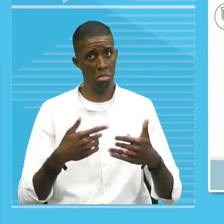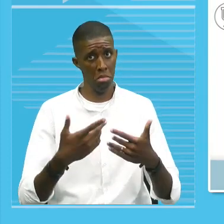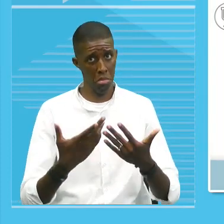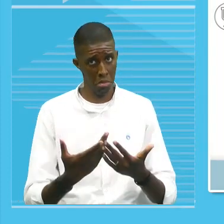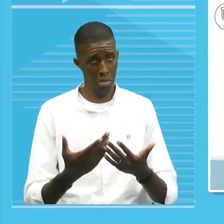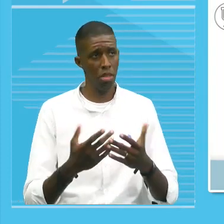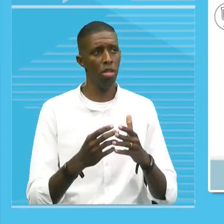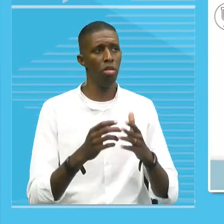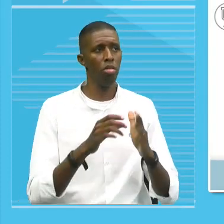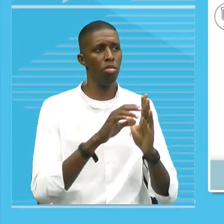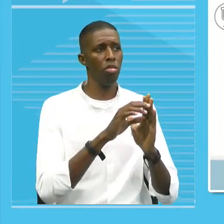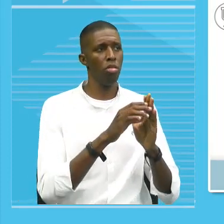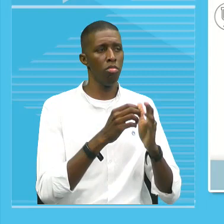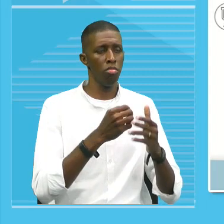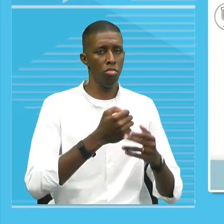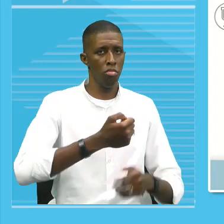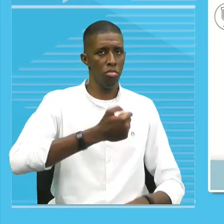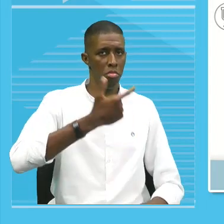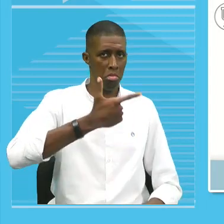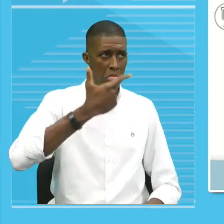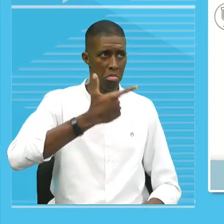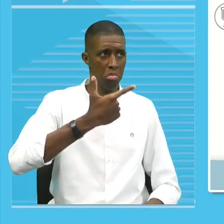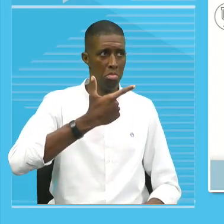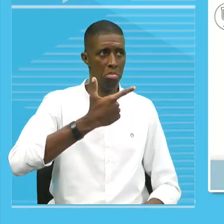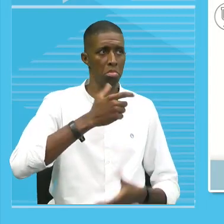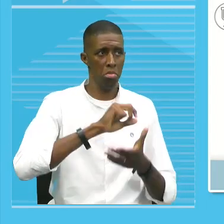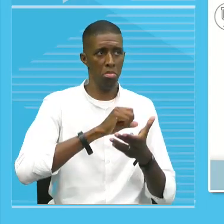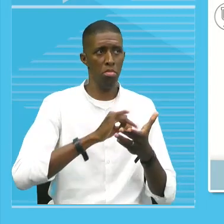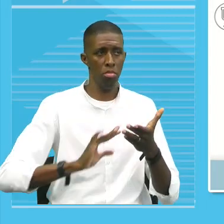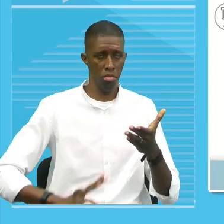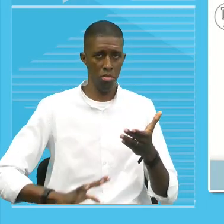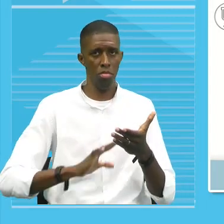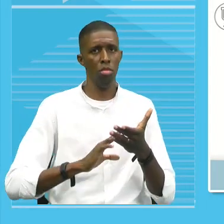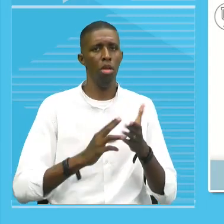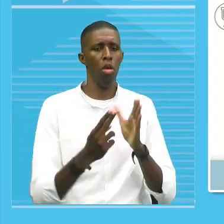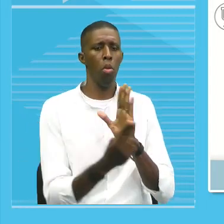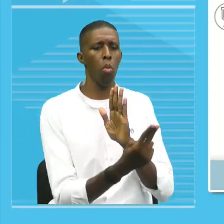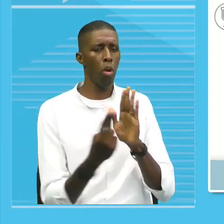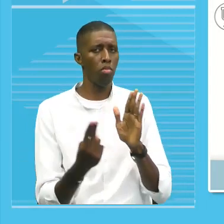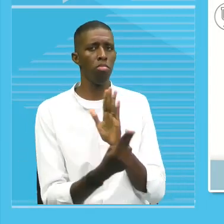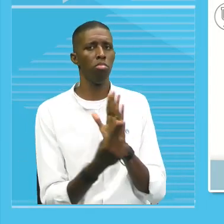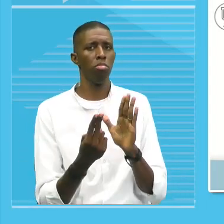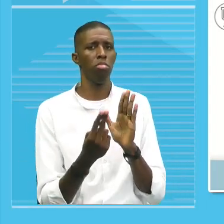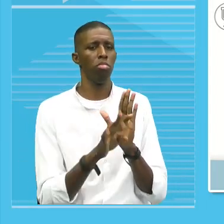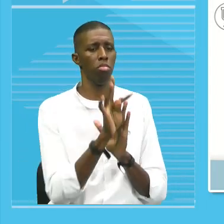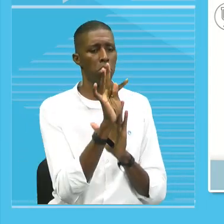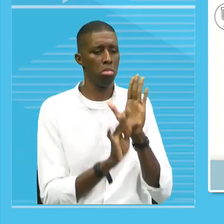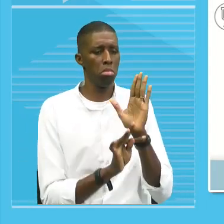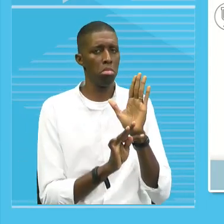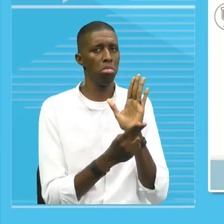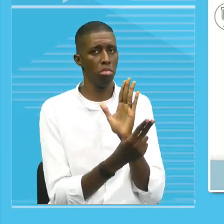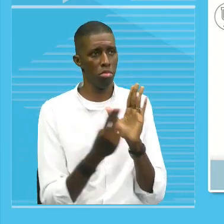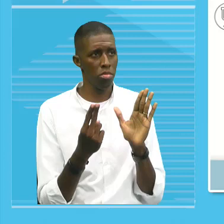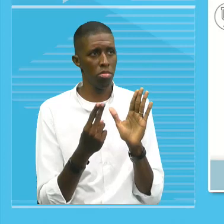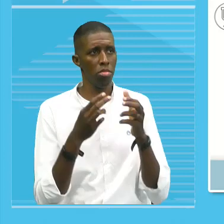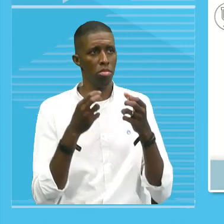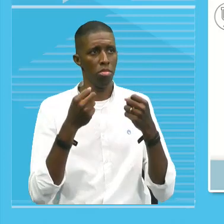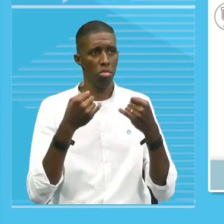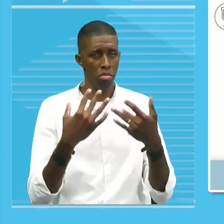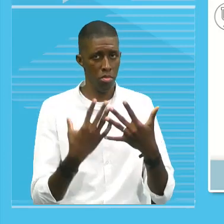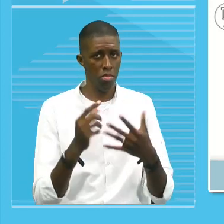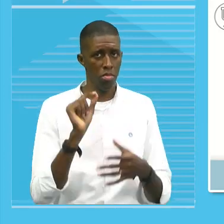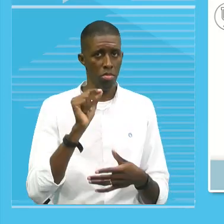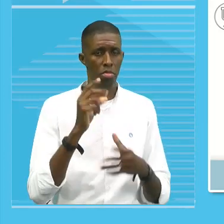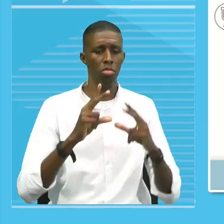a reciclagem que né a gente já sabe mesmo sem ler o texto que o texto vai falar sobre reciclagem